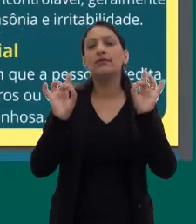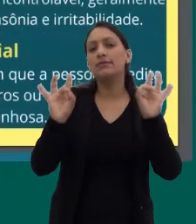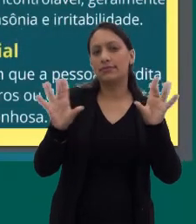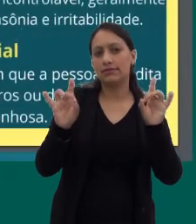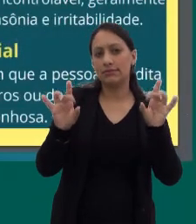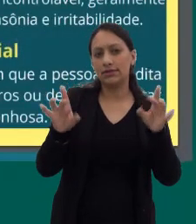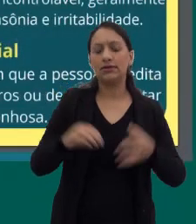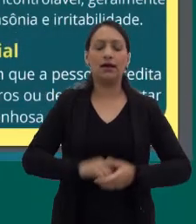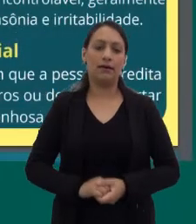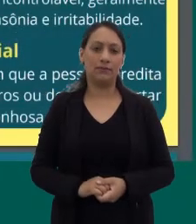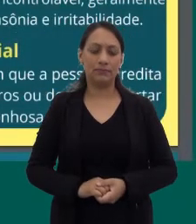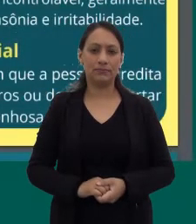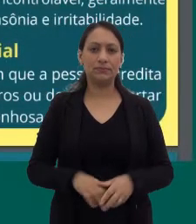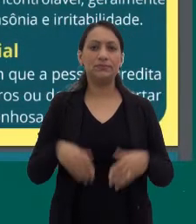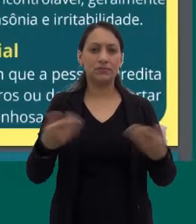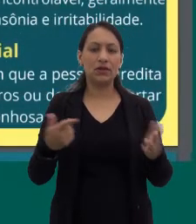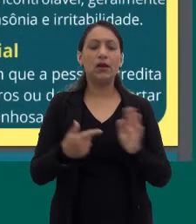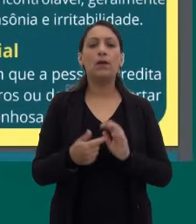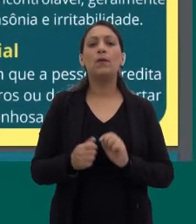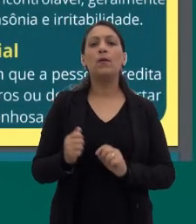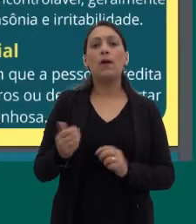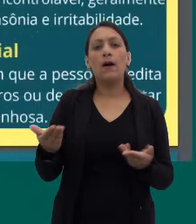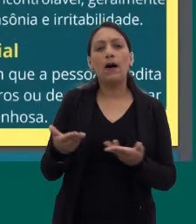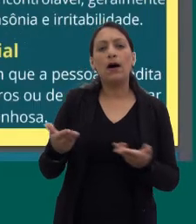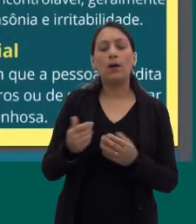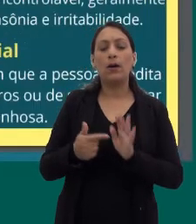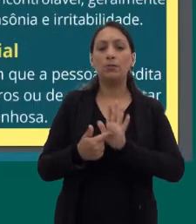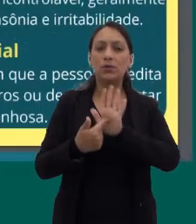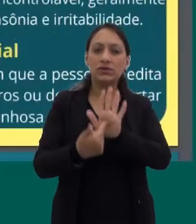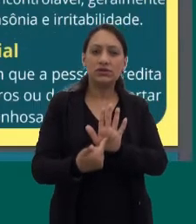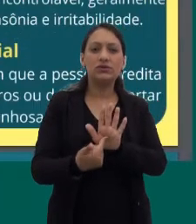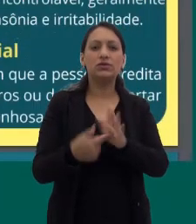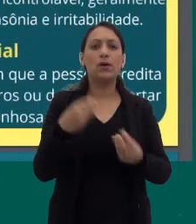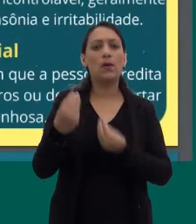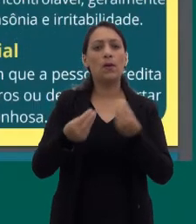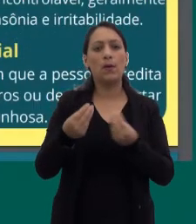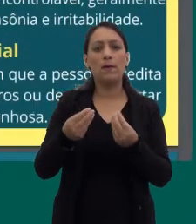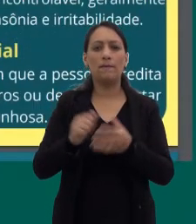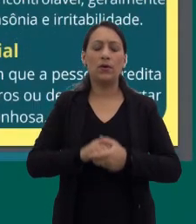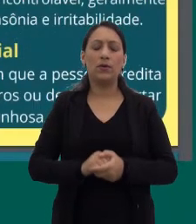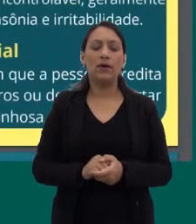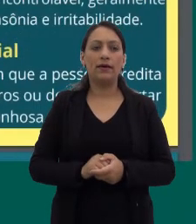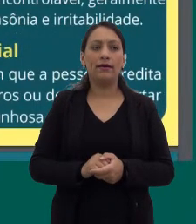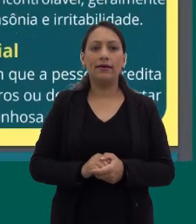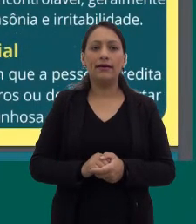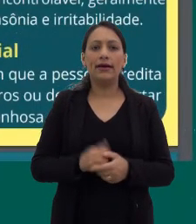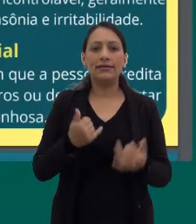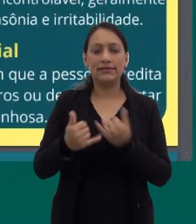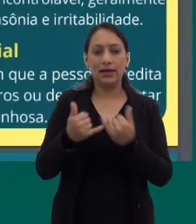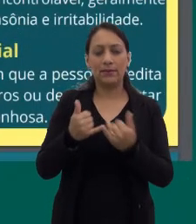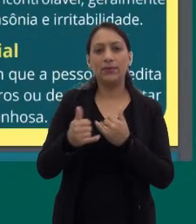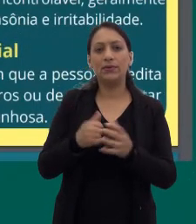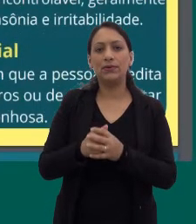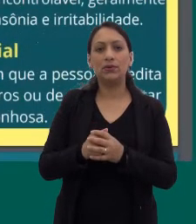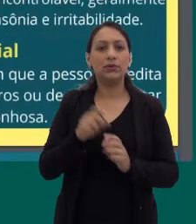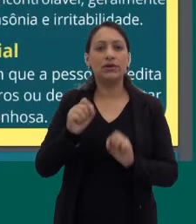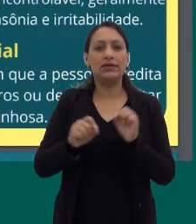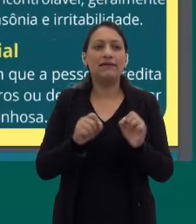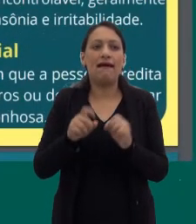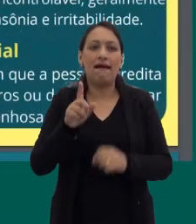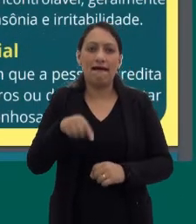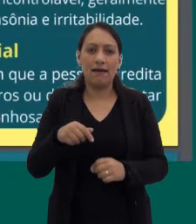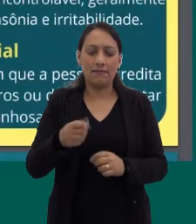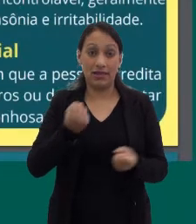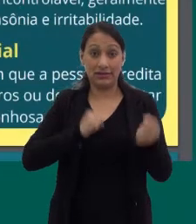E para isso a gente trouxe, assim, o que o DSM, o nosso manual diagnóstico da saúde mental, ele traz. A ansiedade, ela